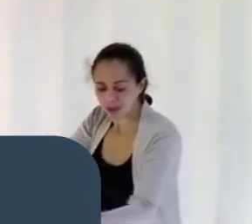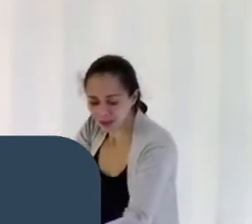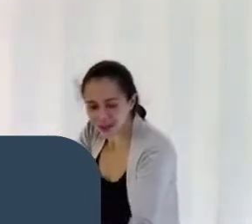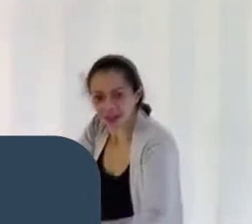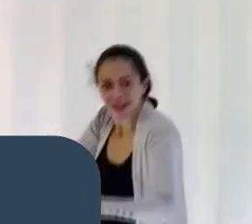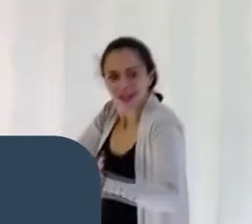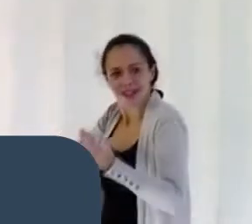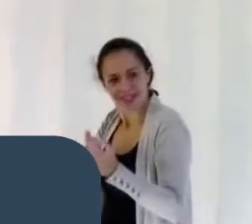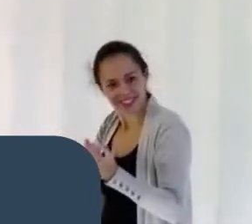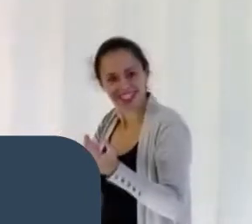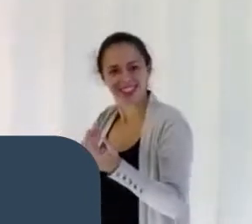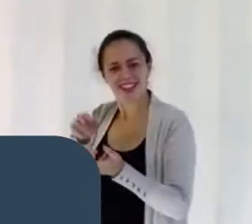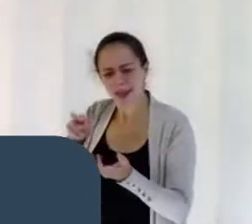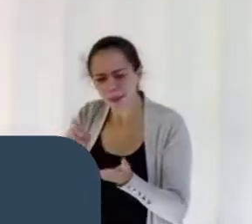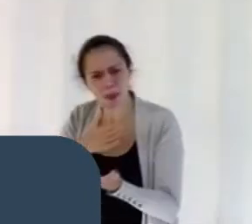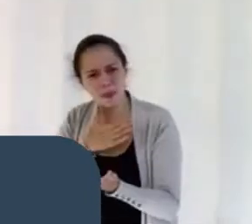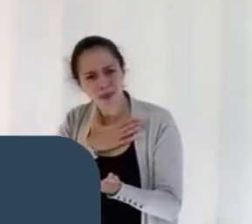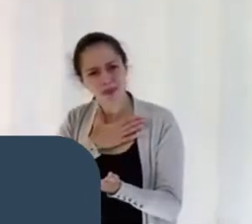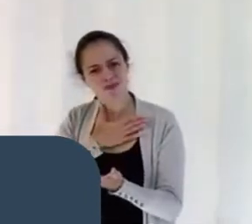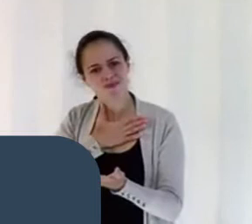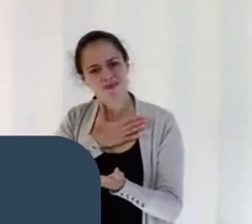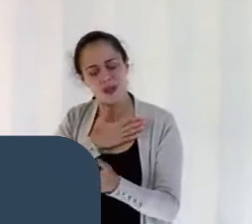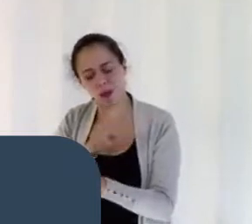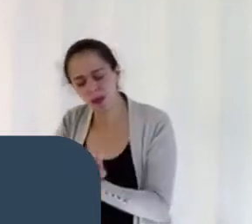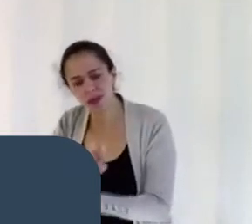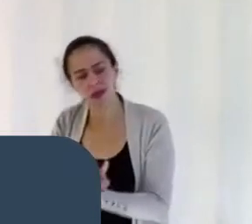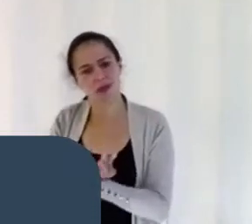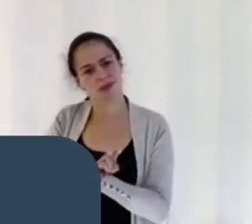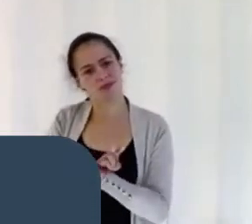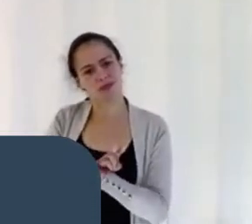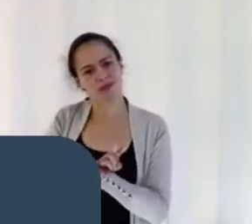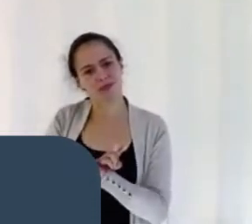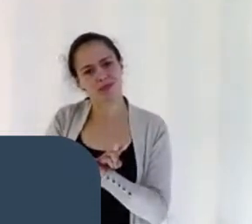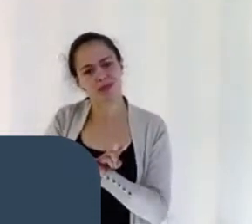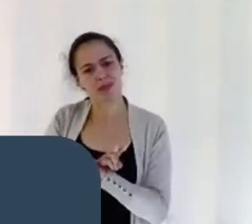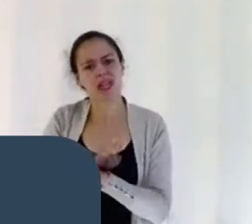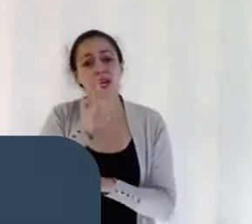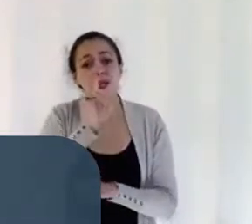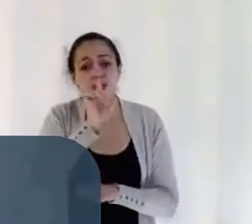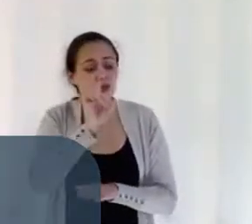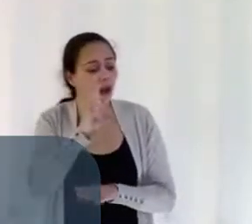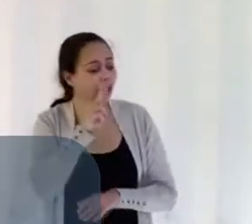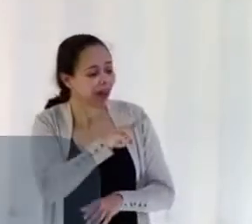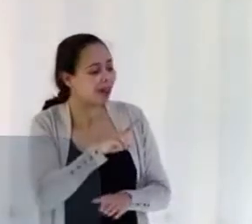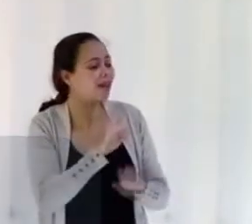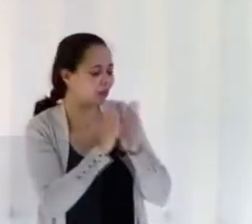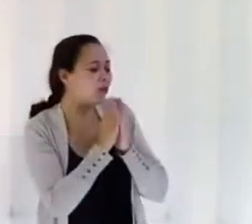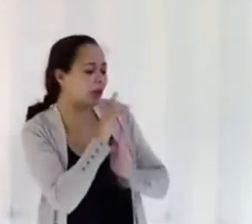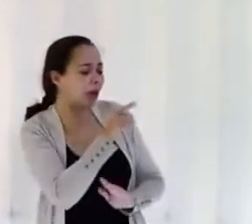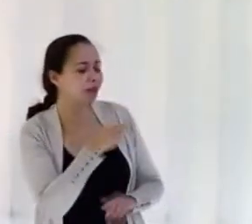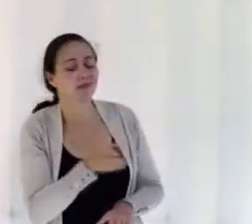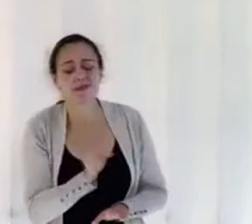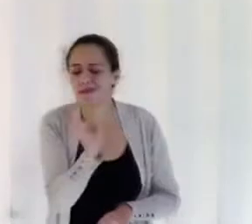destaca aqui a hospitalidade aos prisioneiros que sofriam por conta da perseguição e